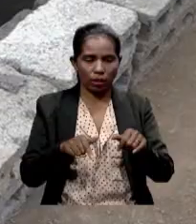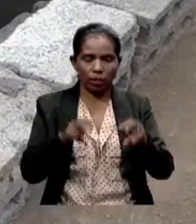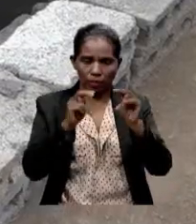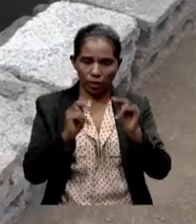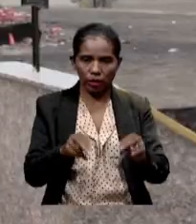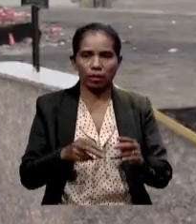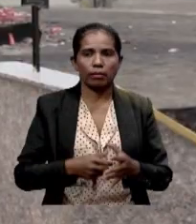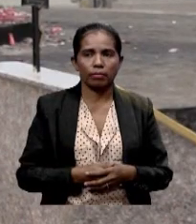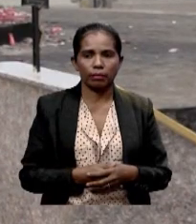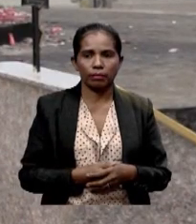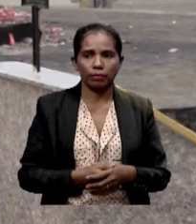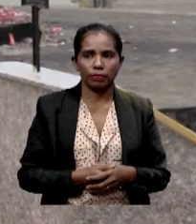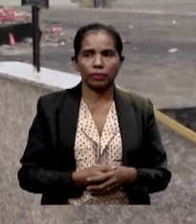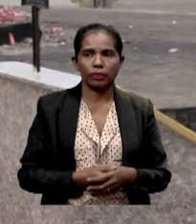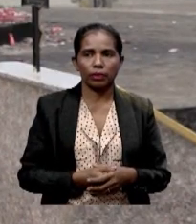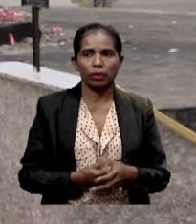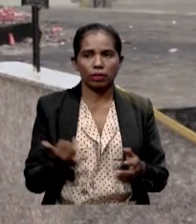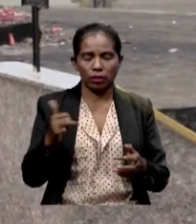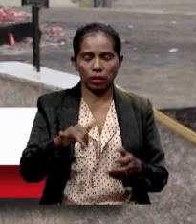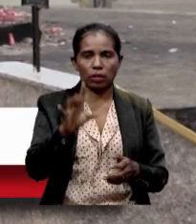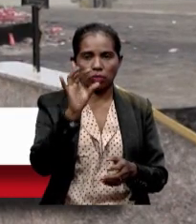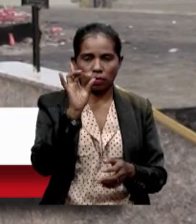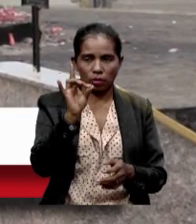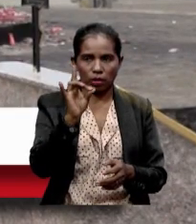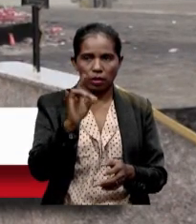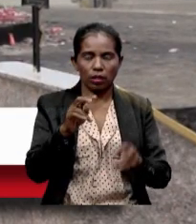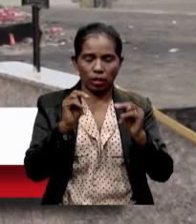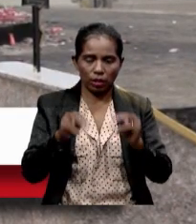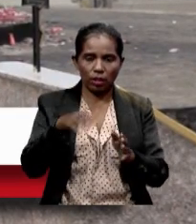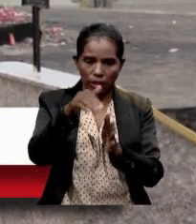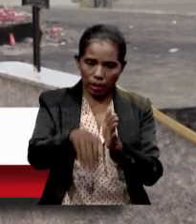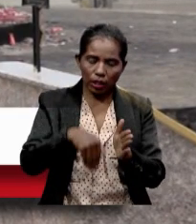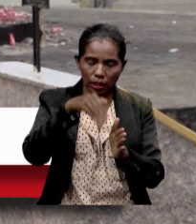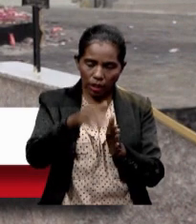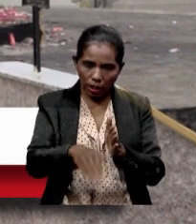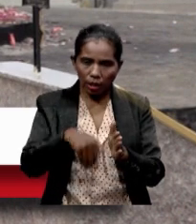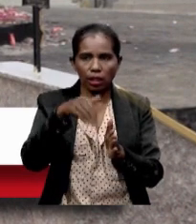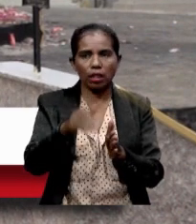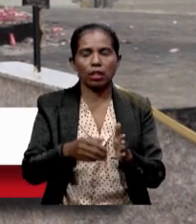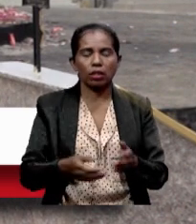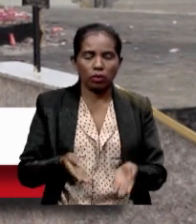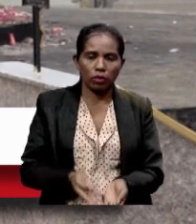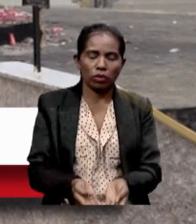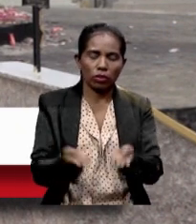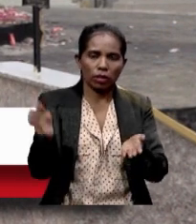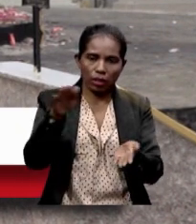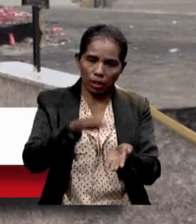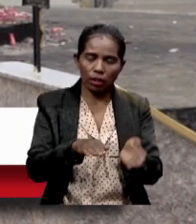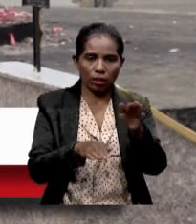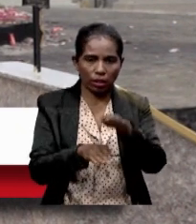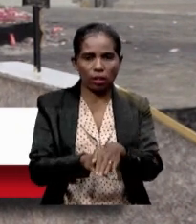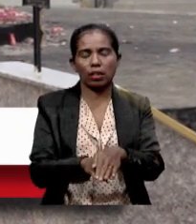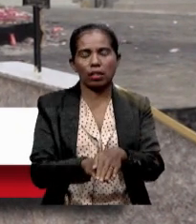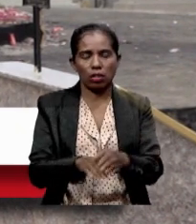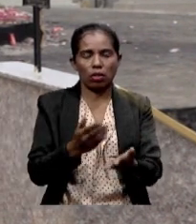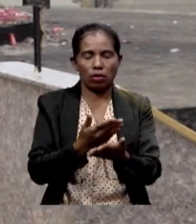né? Sira não é igual. Sira tende que asairai, sururai, takarai, hola